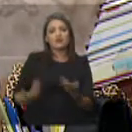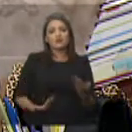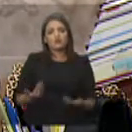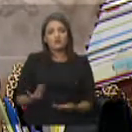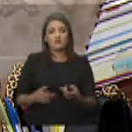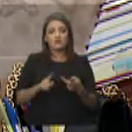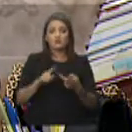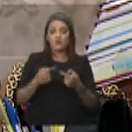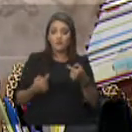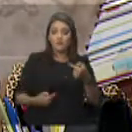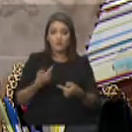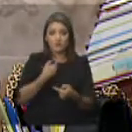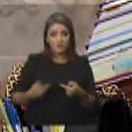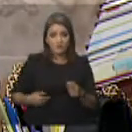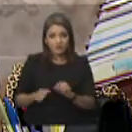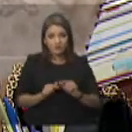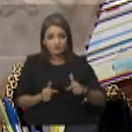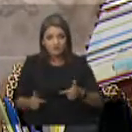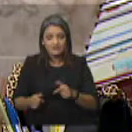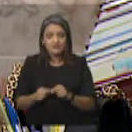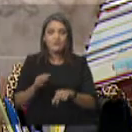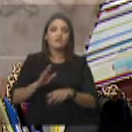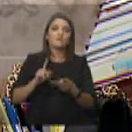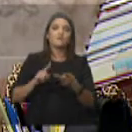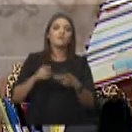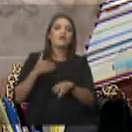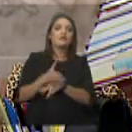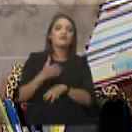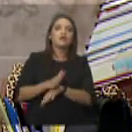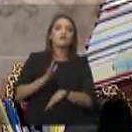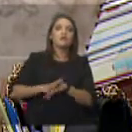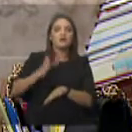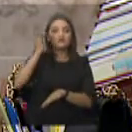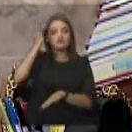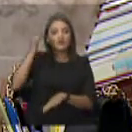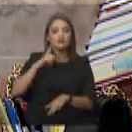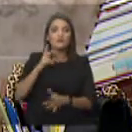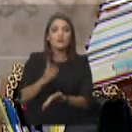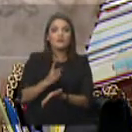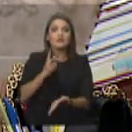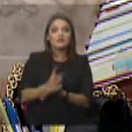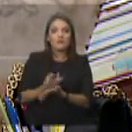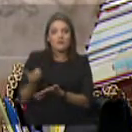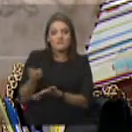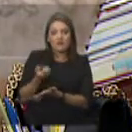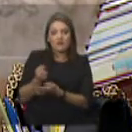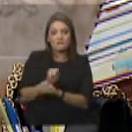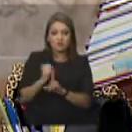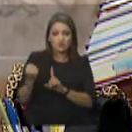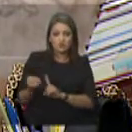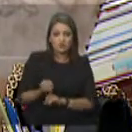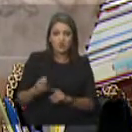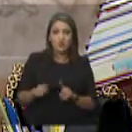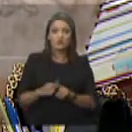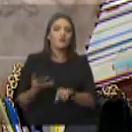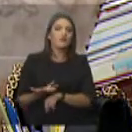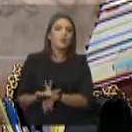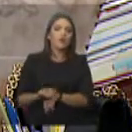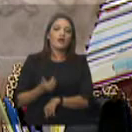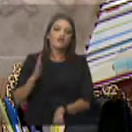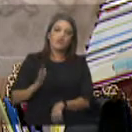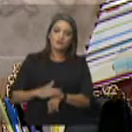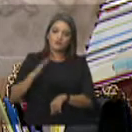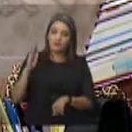políticas públicas, promover melhoria do acesso e manutenção de benefícios sociais, aumentar a qualidade de operações.